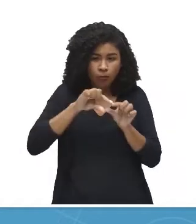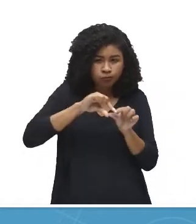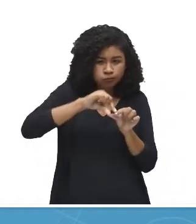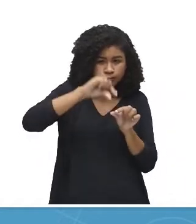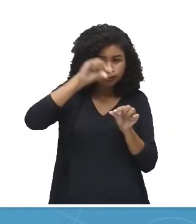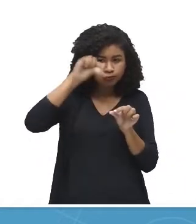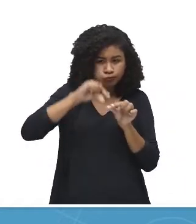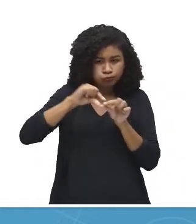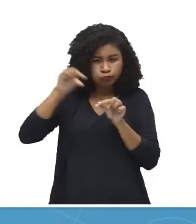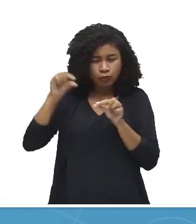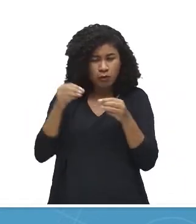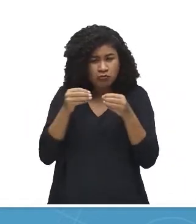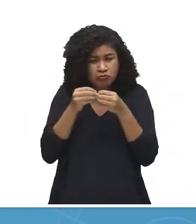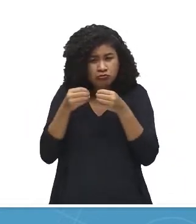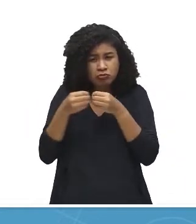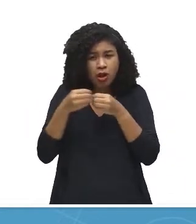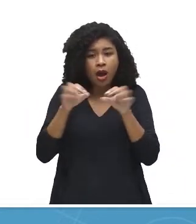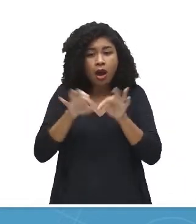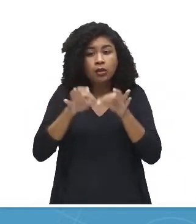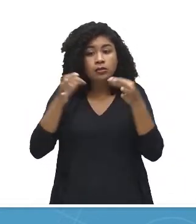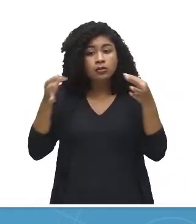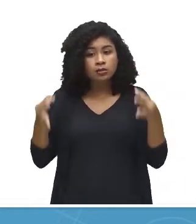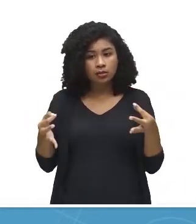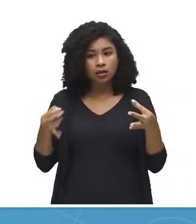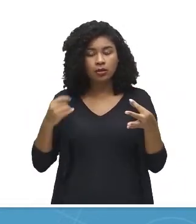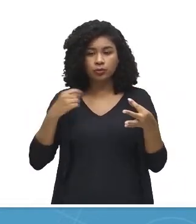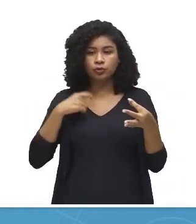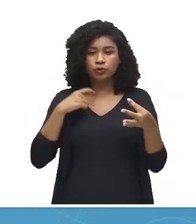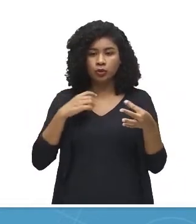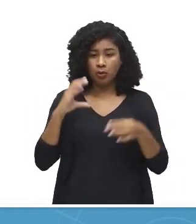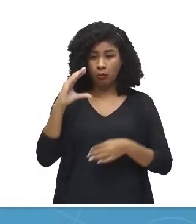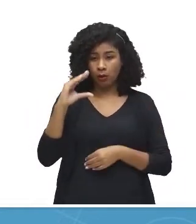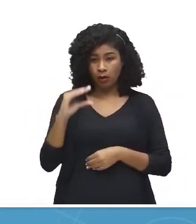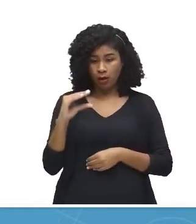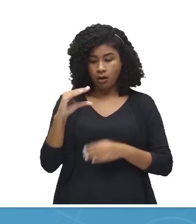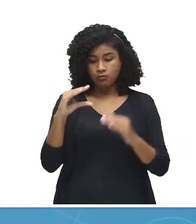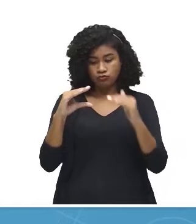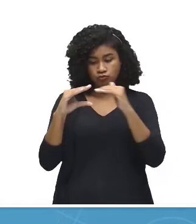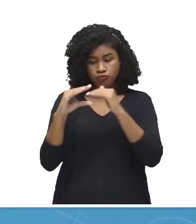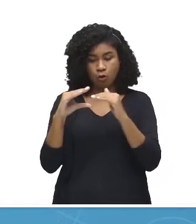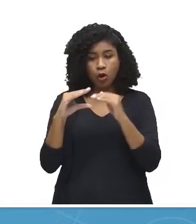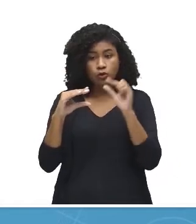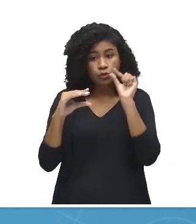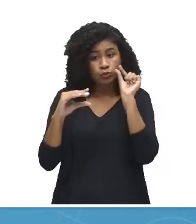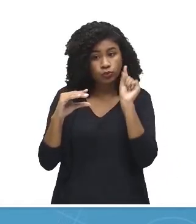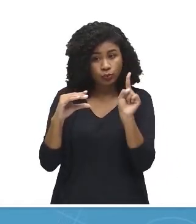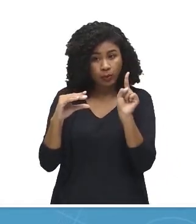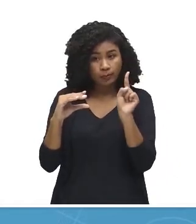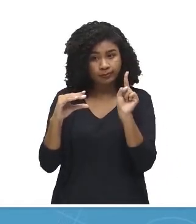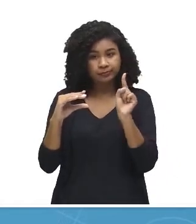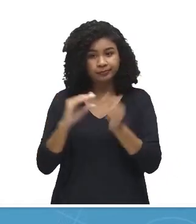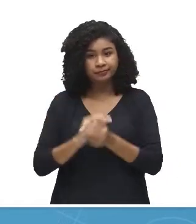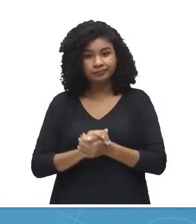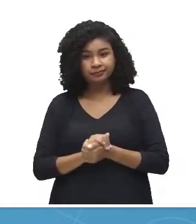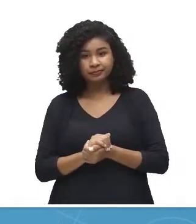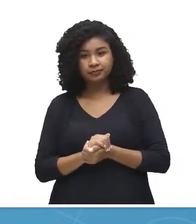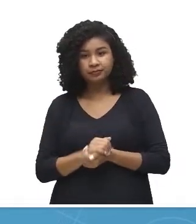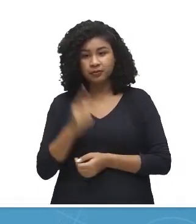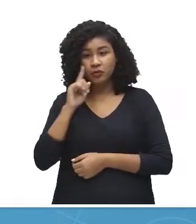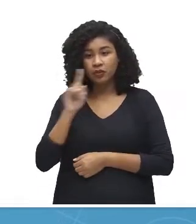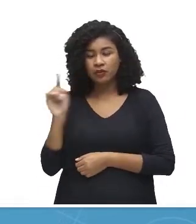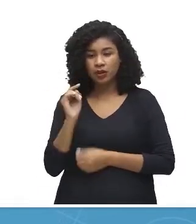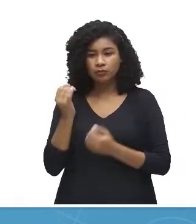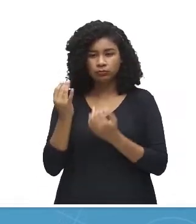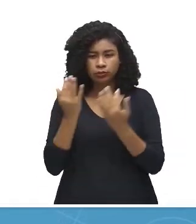uma única camada de células. Vemos aí as células colunares. Né? A gente vê aqui presença de